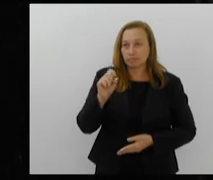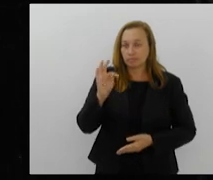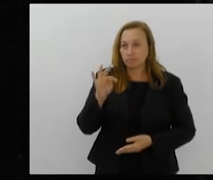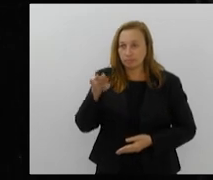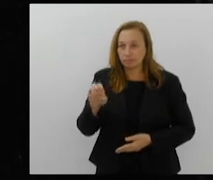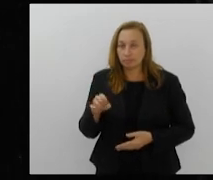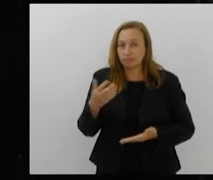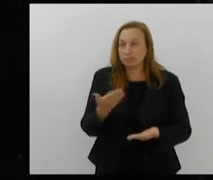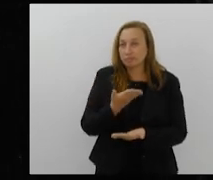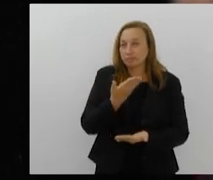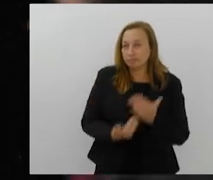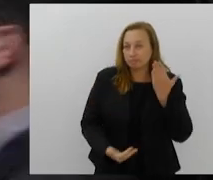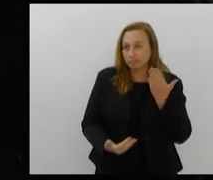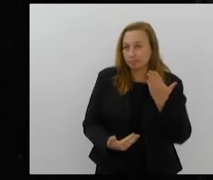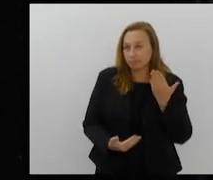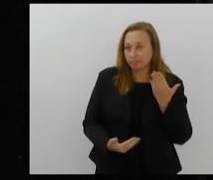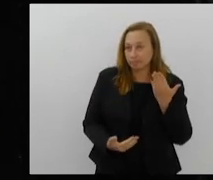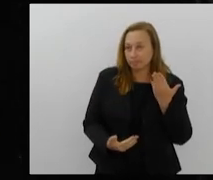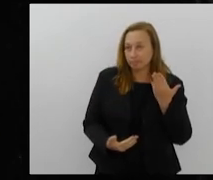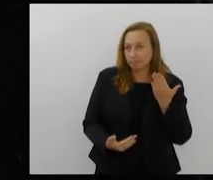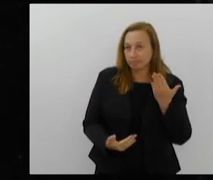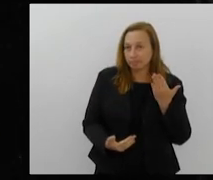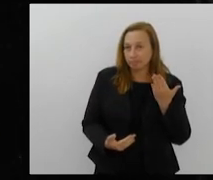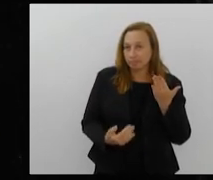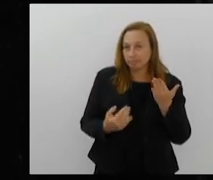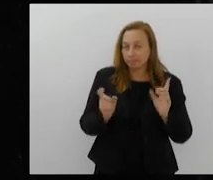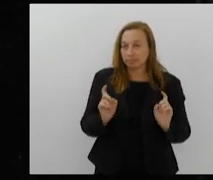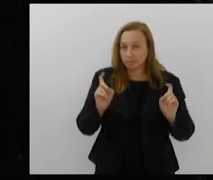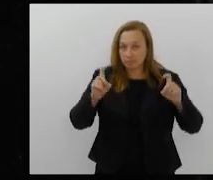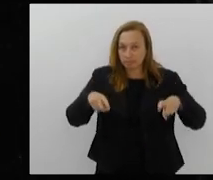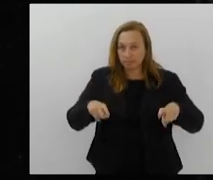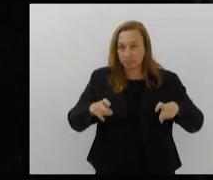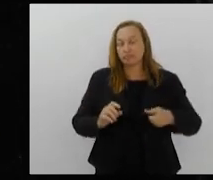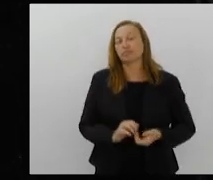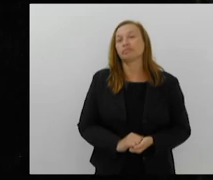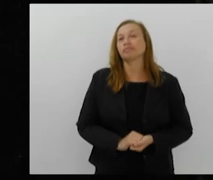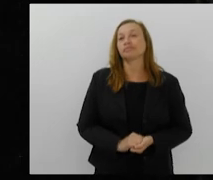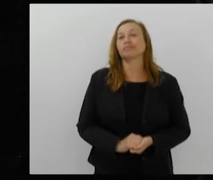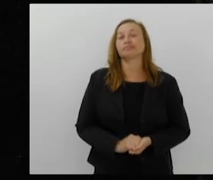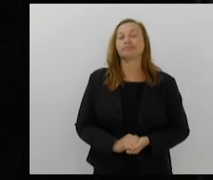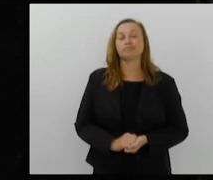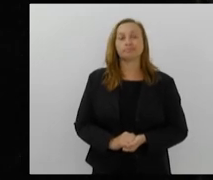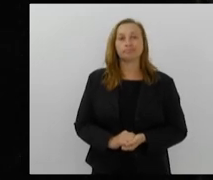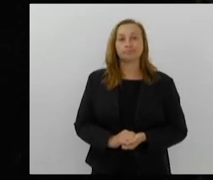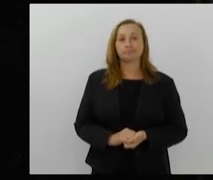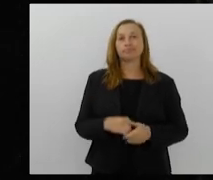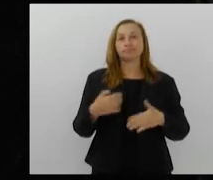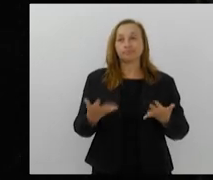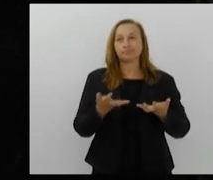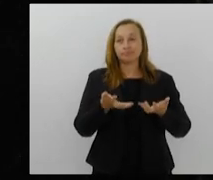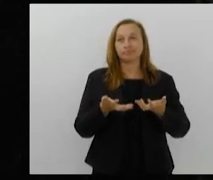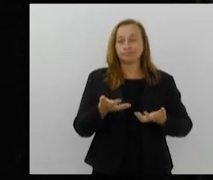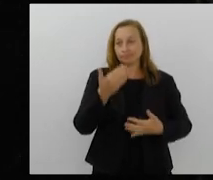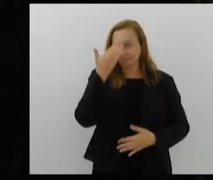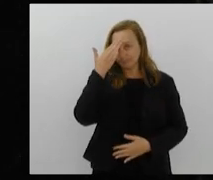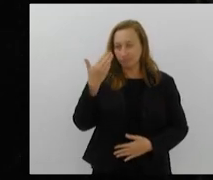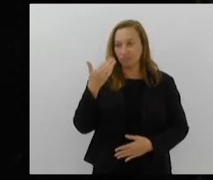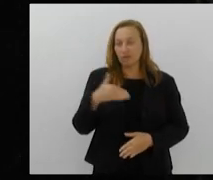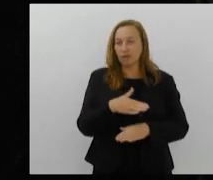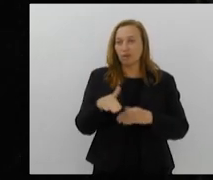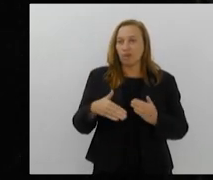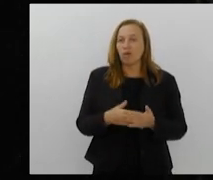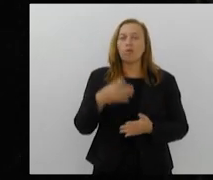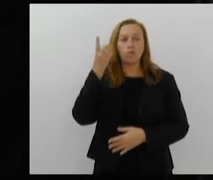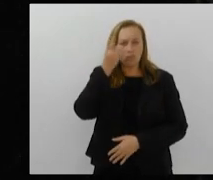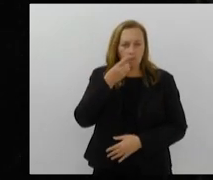a sua para aquilo que ela foi eleita, que é exatamente ser uma parlamentar. Então, eu quero agradecer a todos os deputados